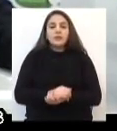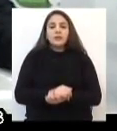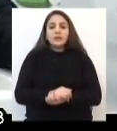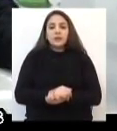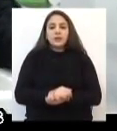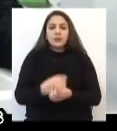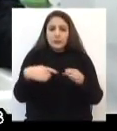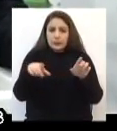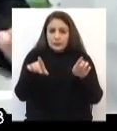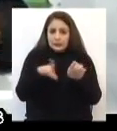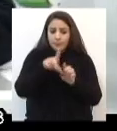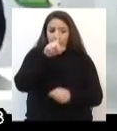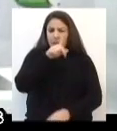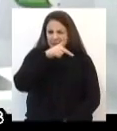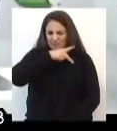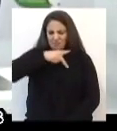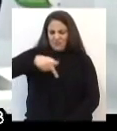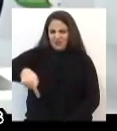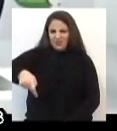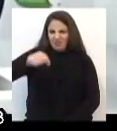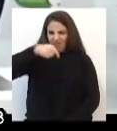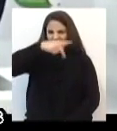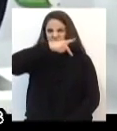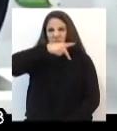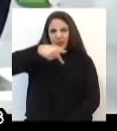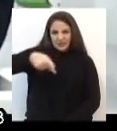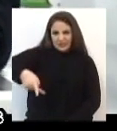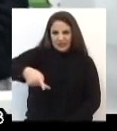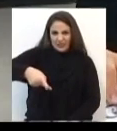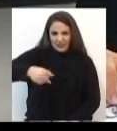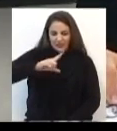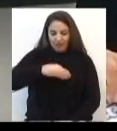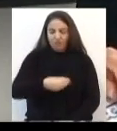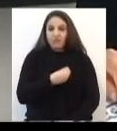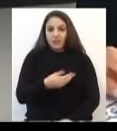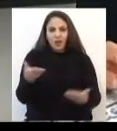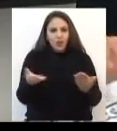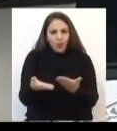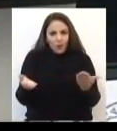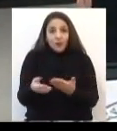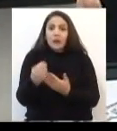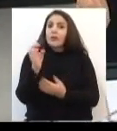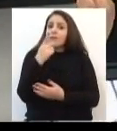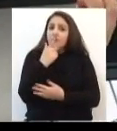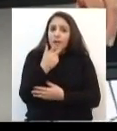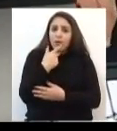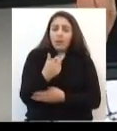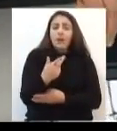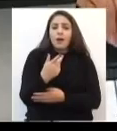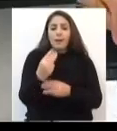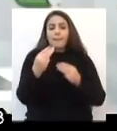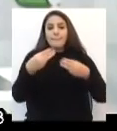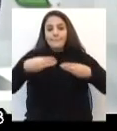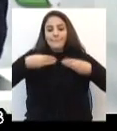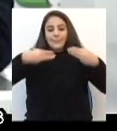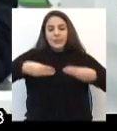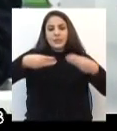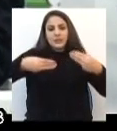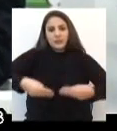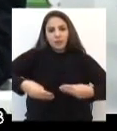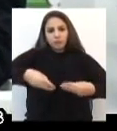presidente, se é que podemos dizer isso em exercício, extinguir os Ministérios de